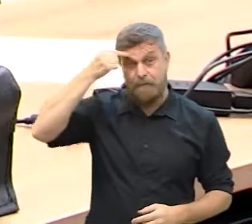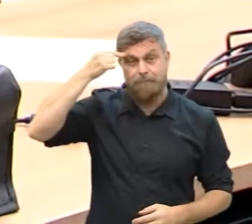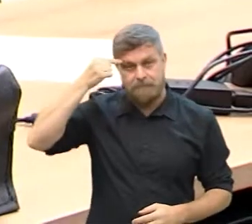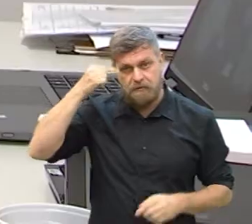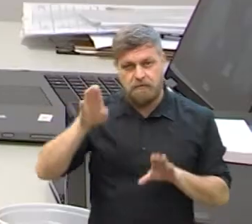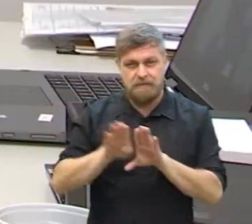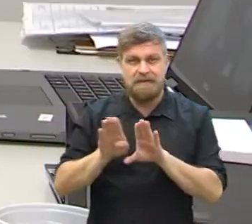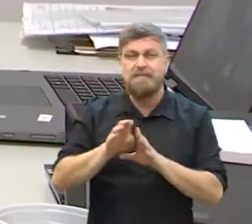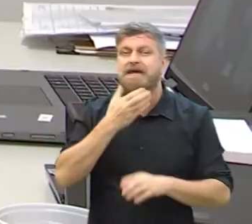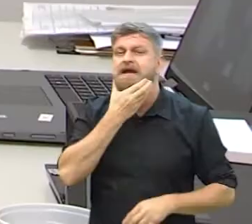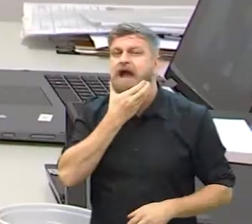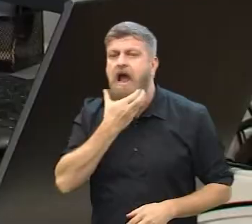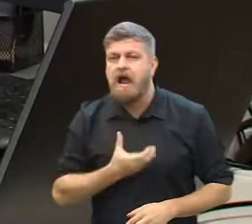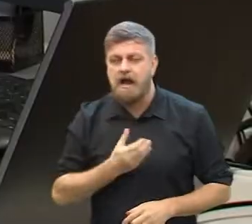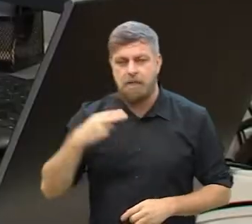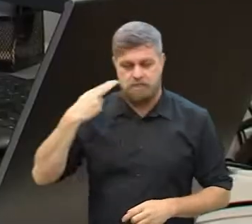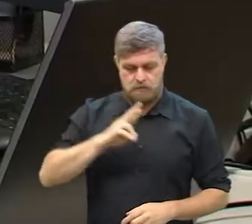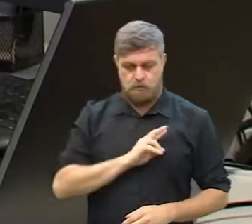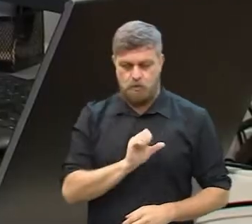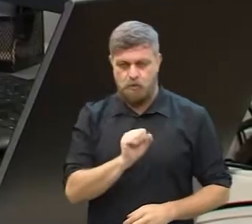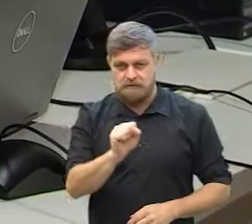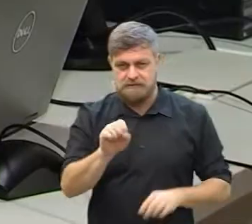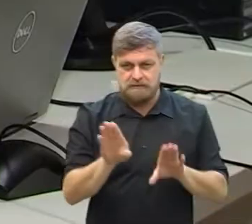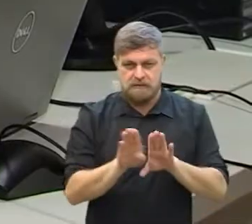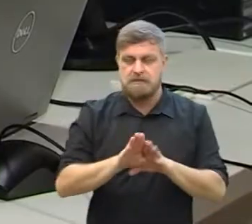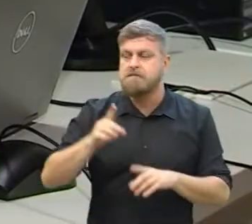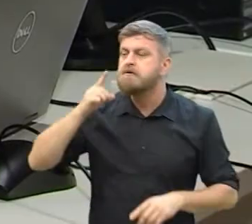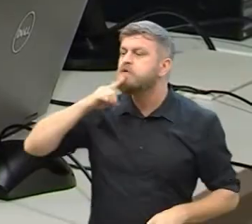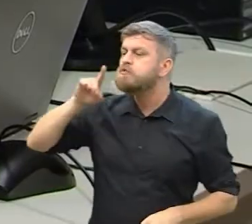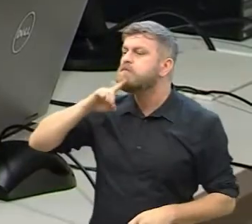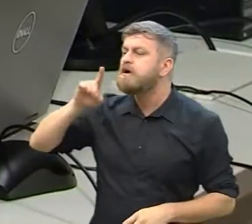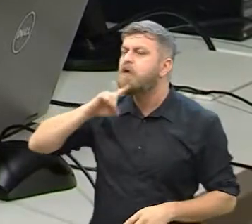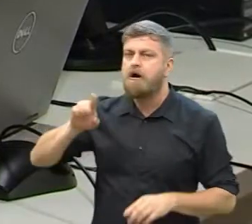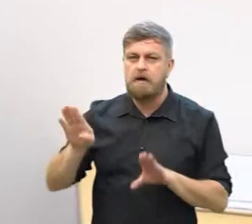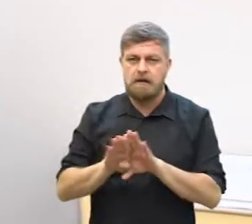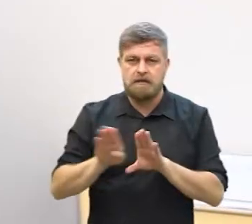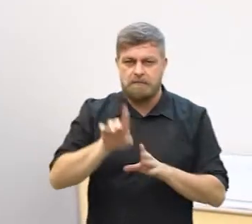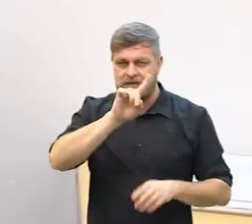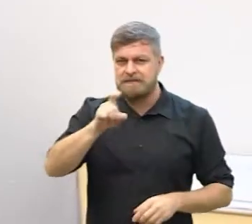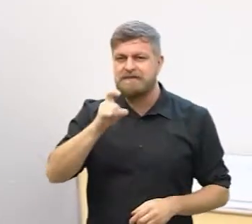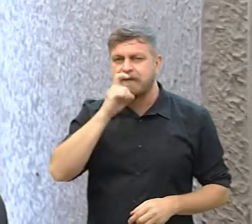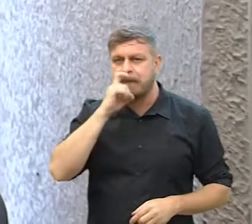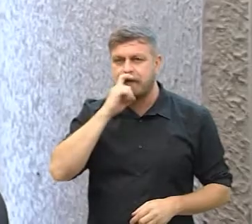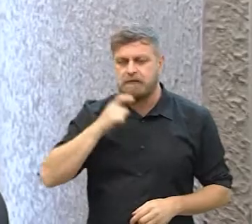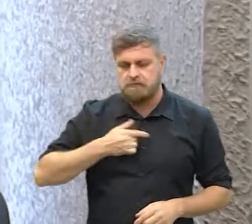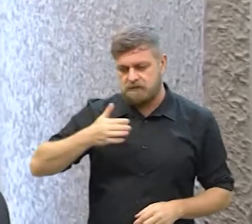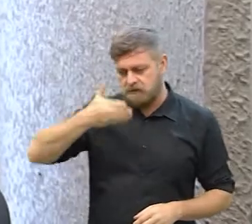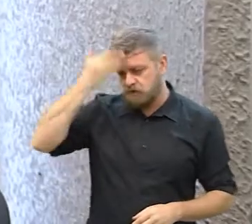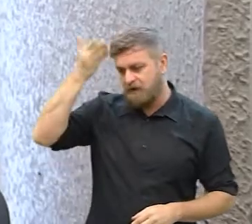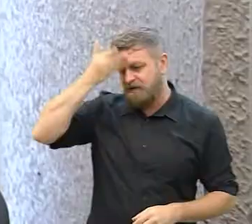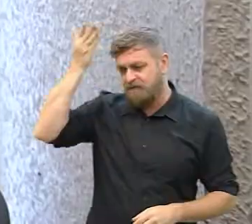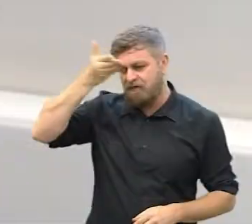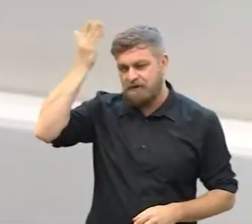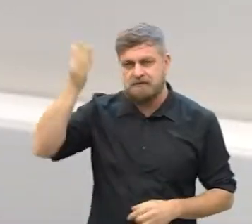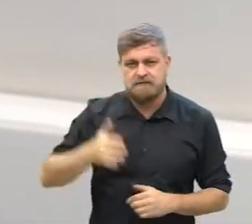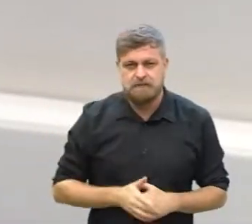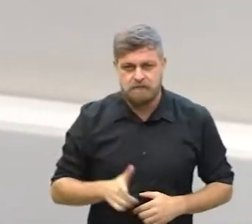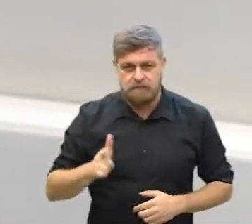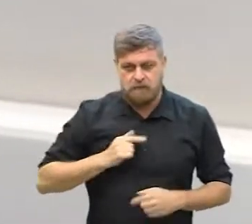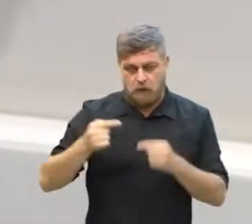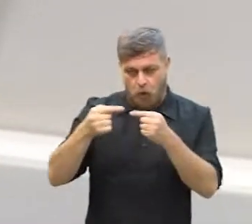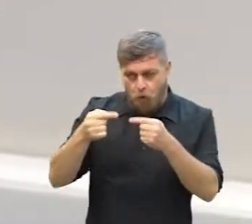Paola Miguel, Carmo Luiz, Luiz Rossini, Eduardo Magoga, Zé Carlos e Jair da Farmácia. De acordo